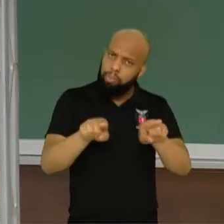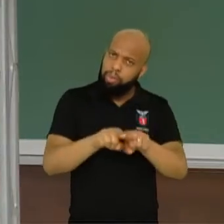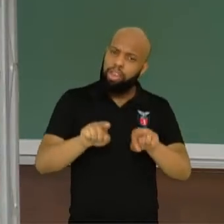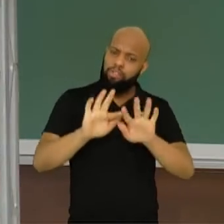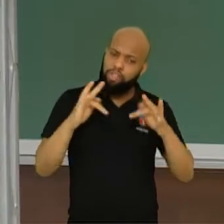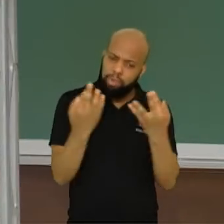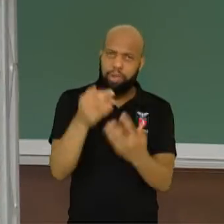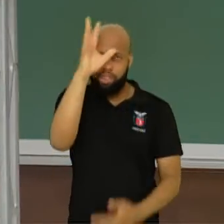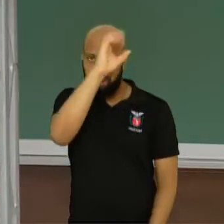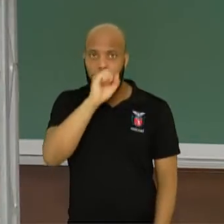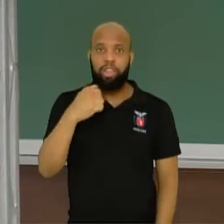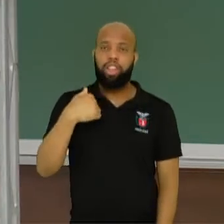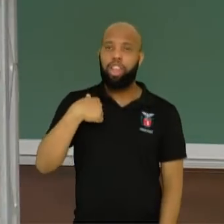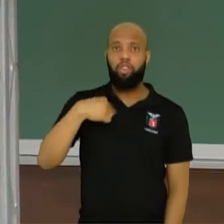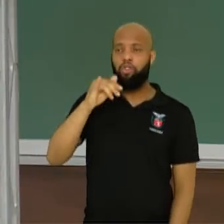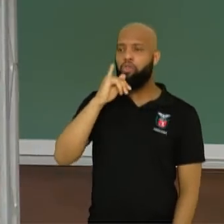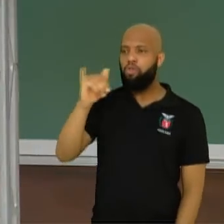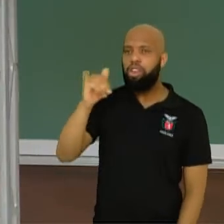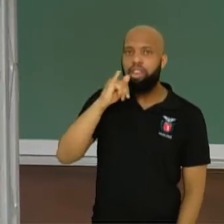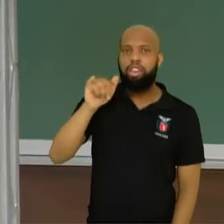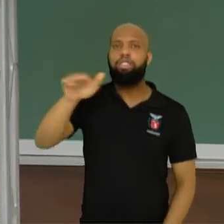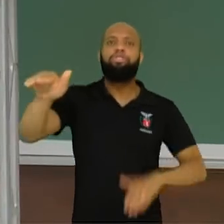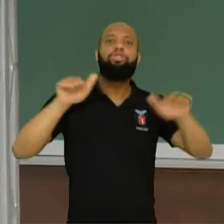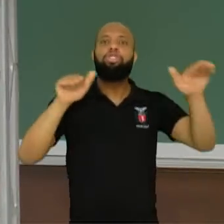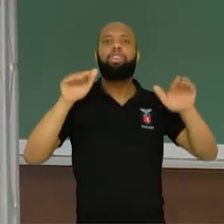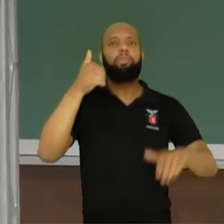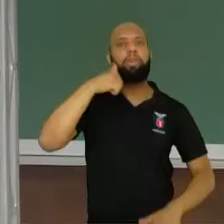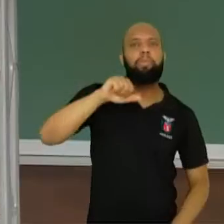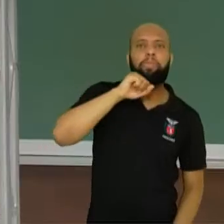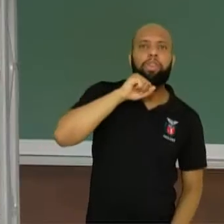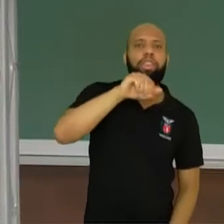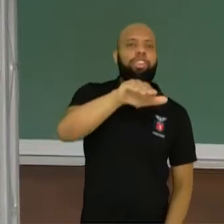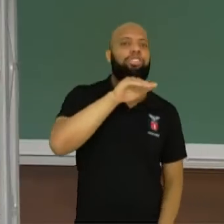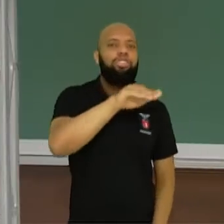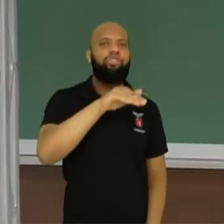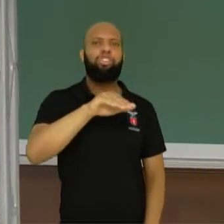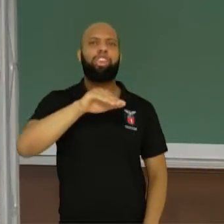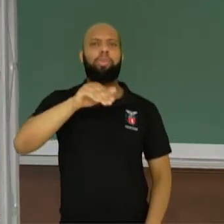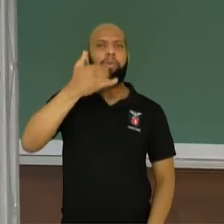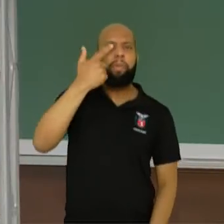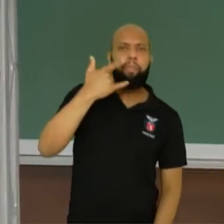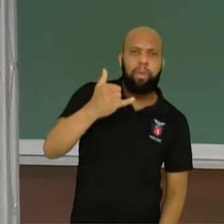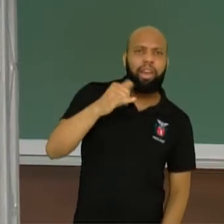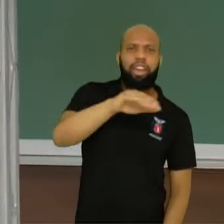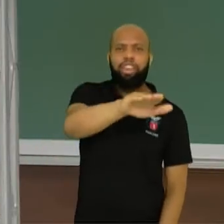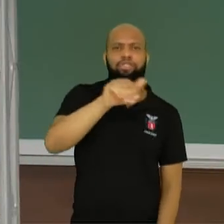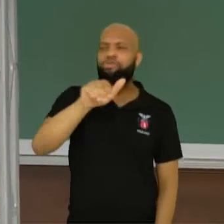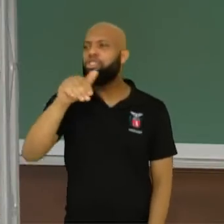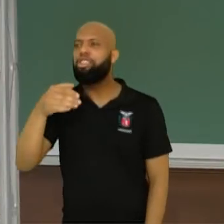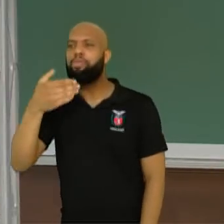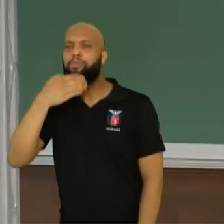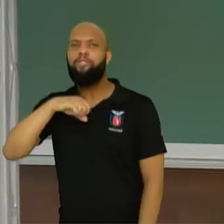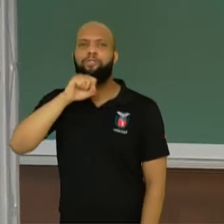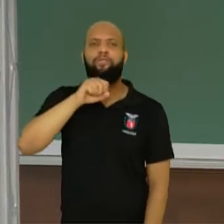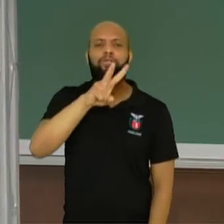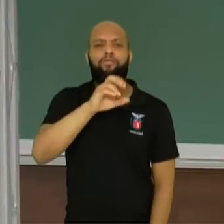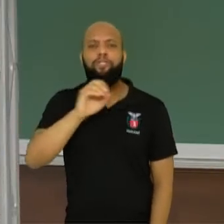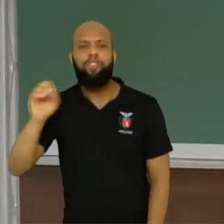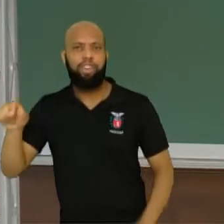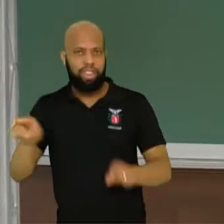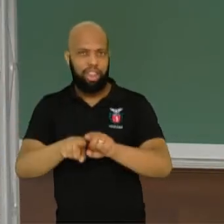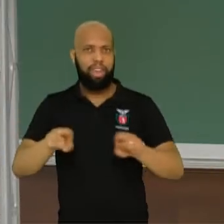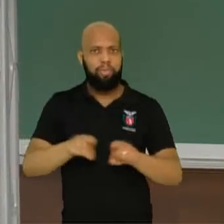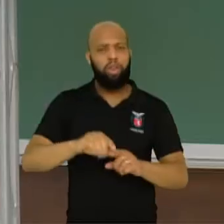olhadinha? Então, a porção da biosfera composta de água recebe o nome de hidrosfera. Fabiano,